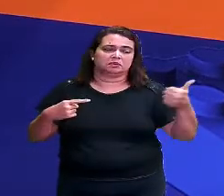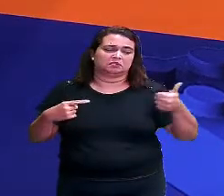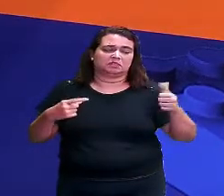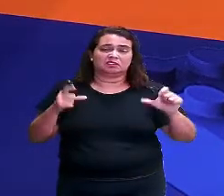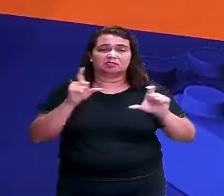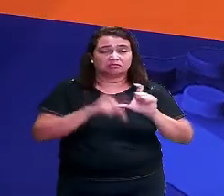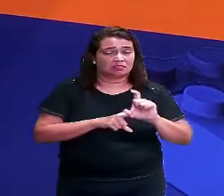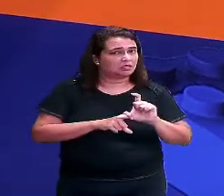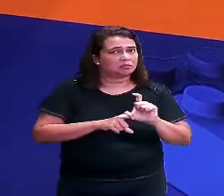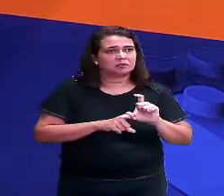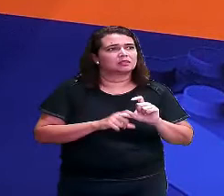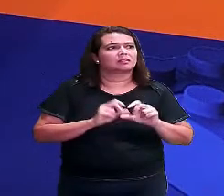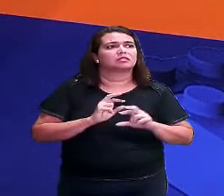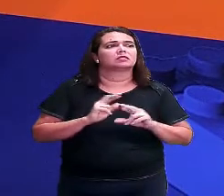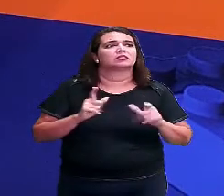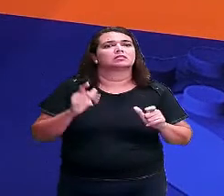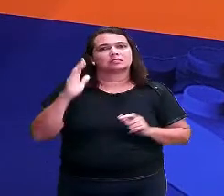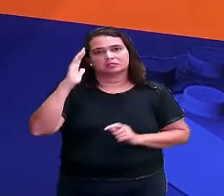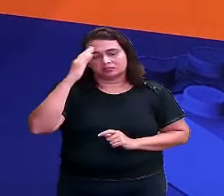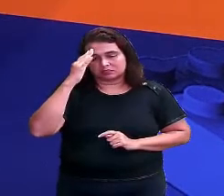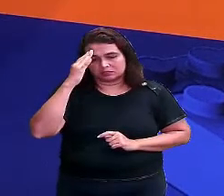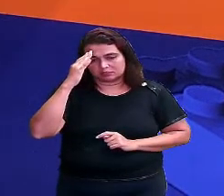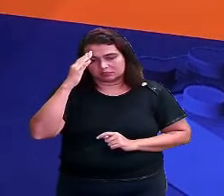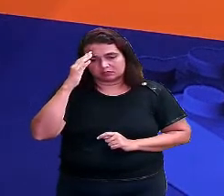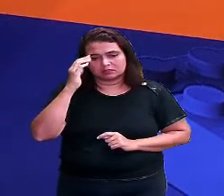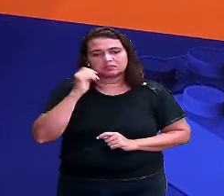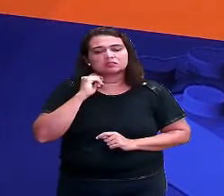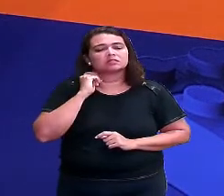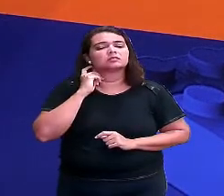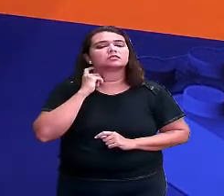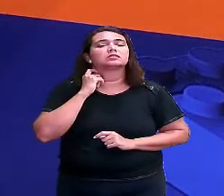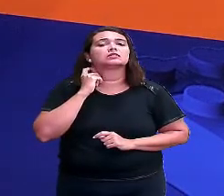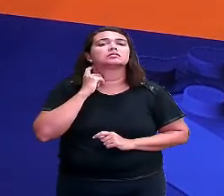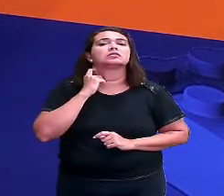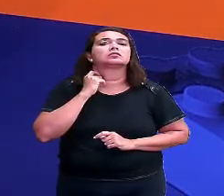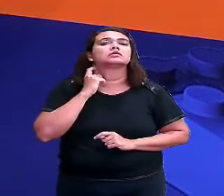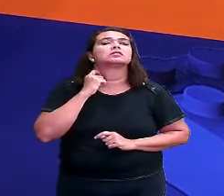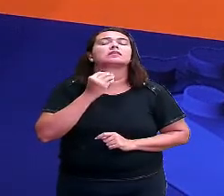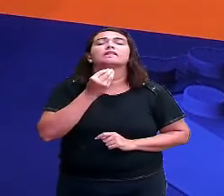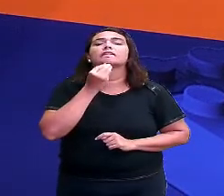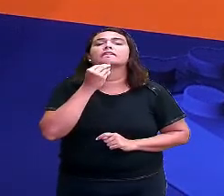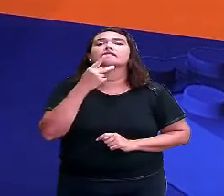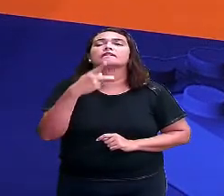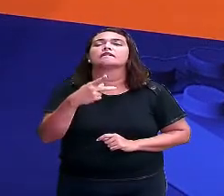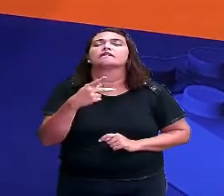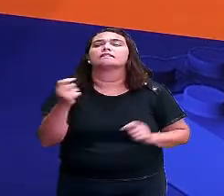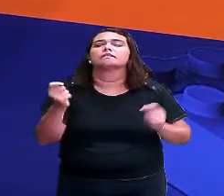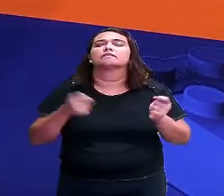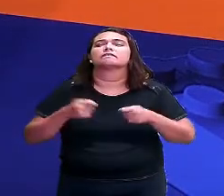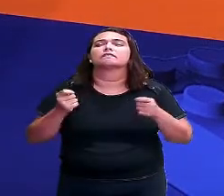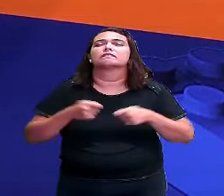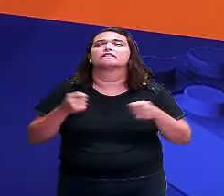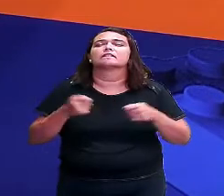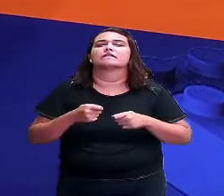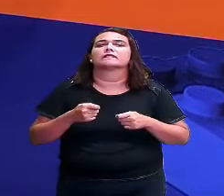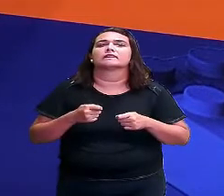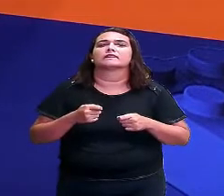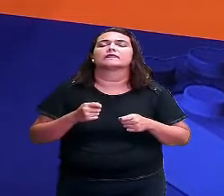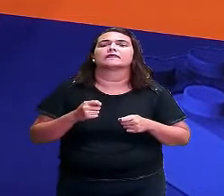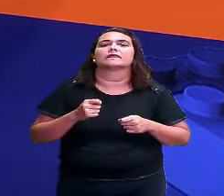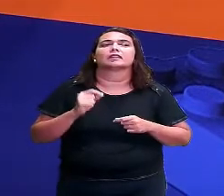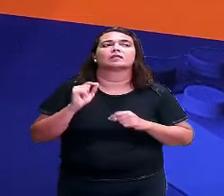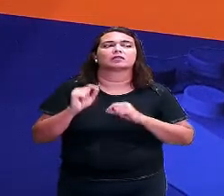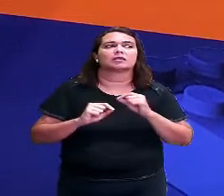primeira. Ok? Deu para entender direitinho? E a probabilidade e as possibilidades? Elas são mais